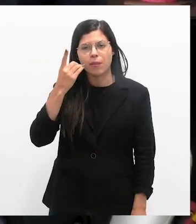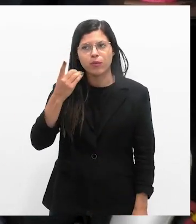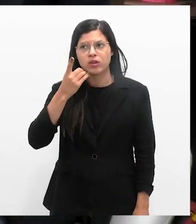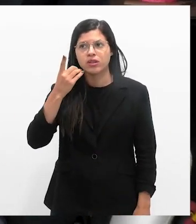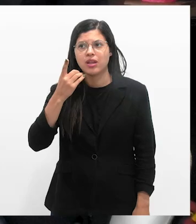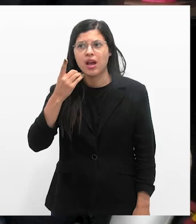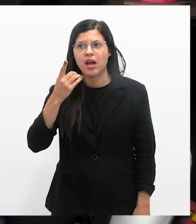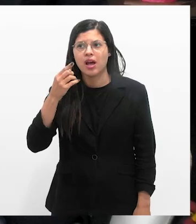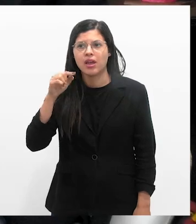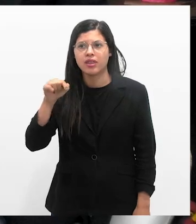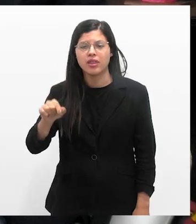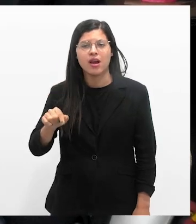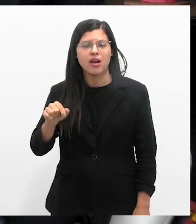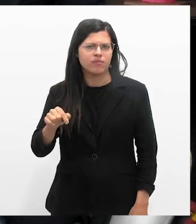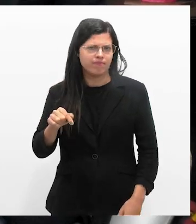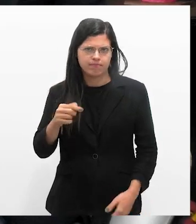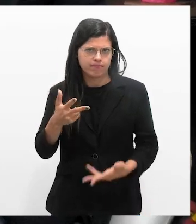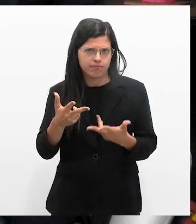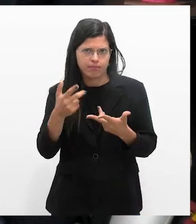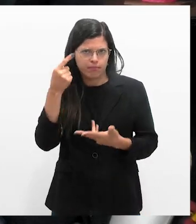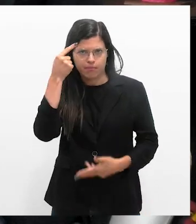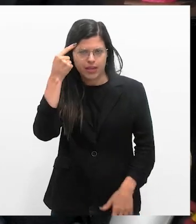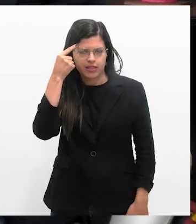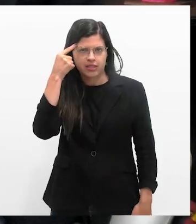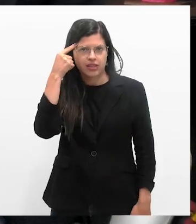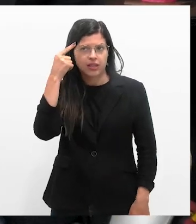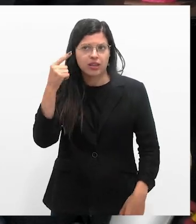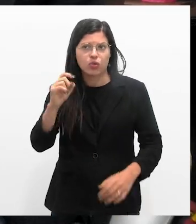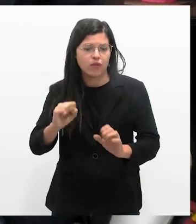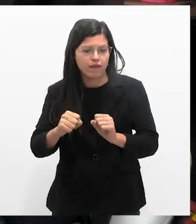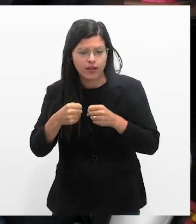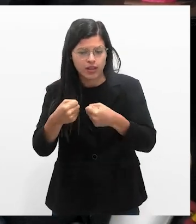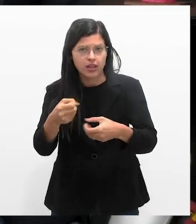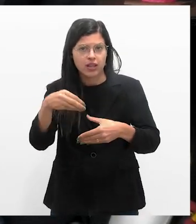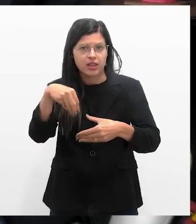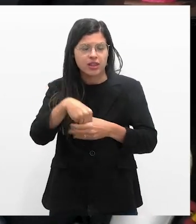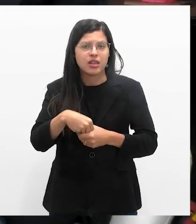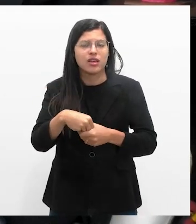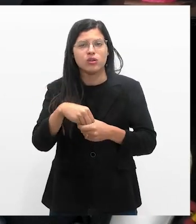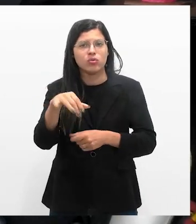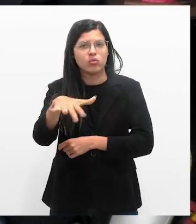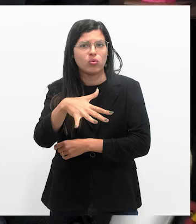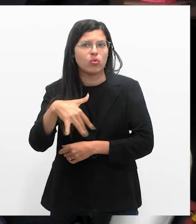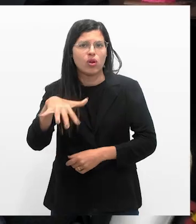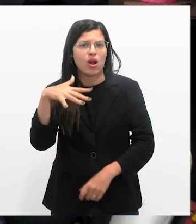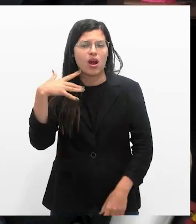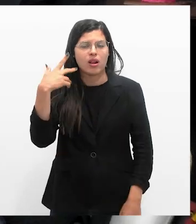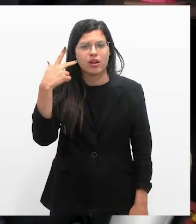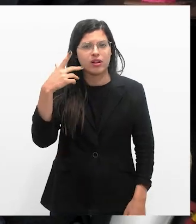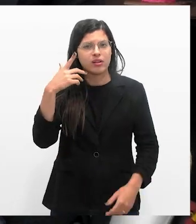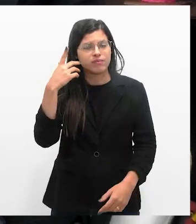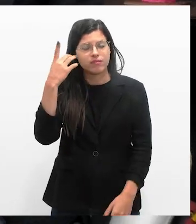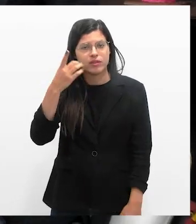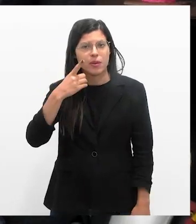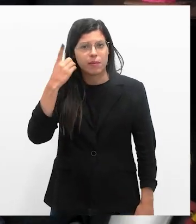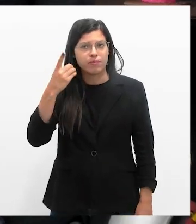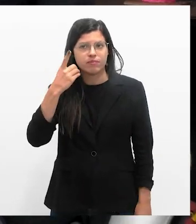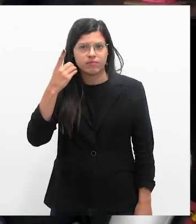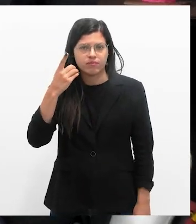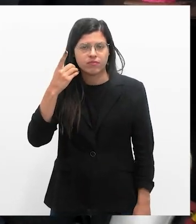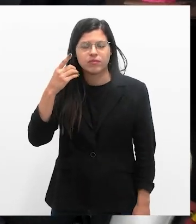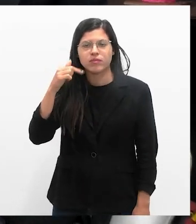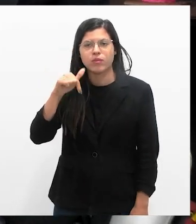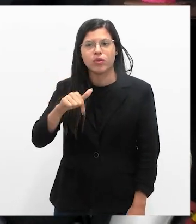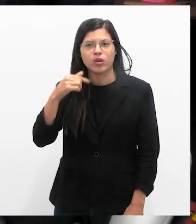Soraya e acha que ela não enfrenta, né, também, né, dentro do parlamento, resistência por parte dos homens, vê